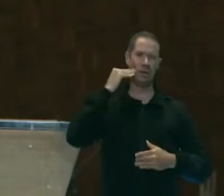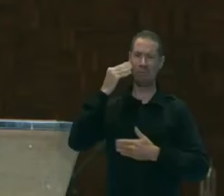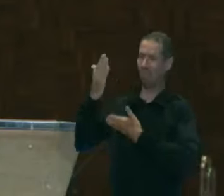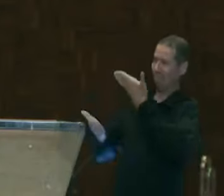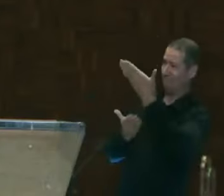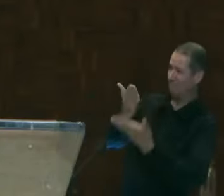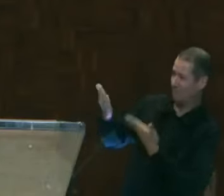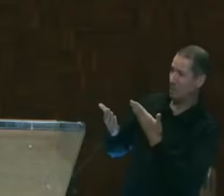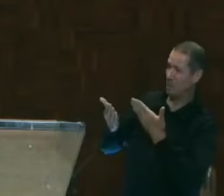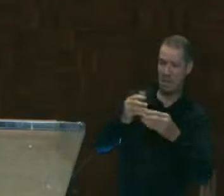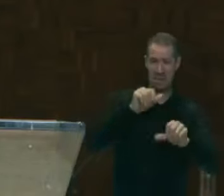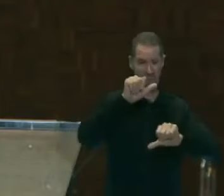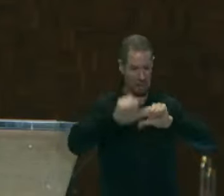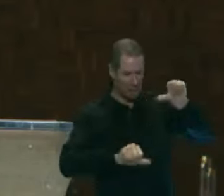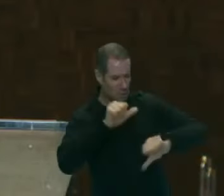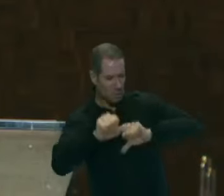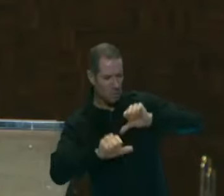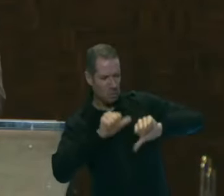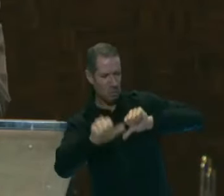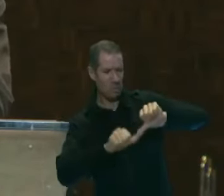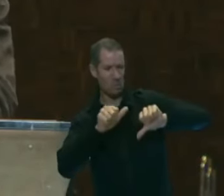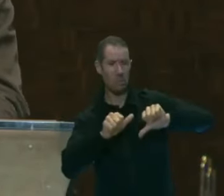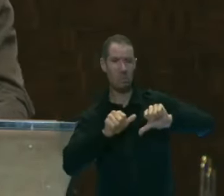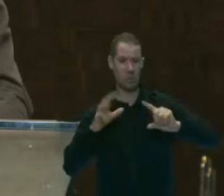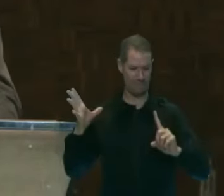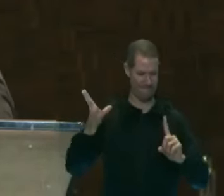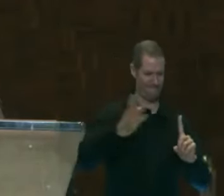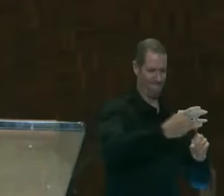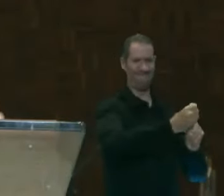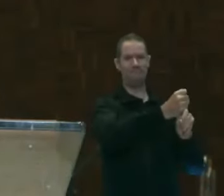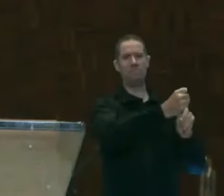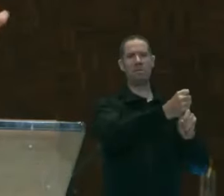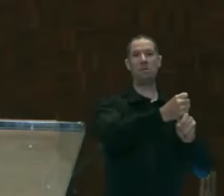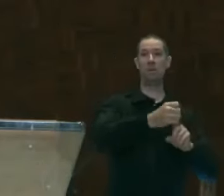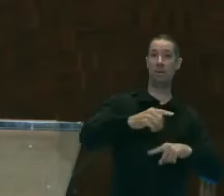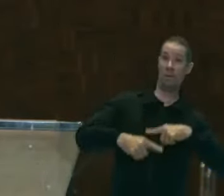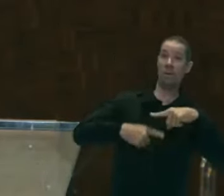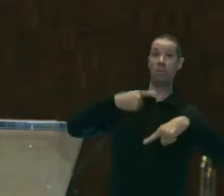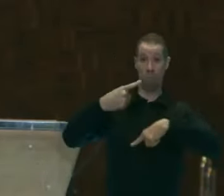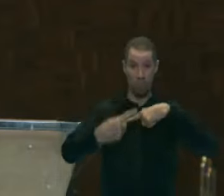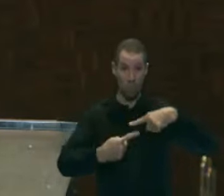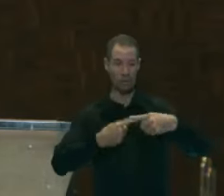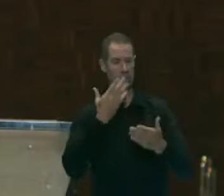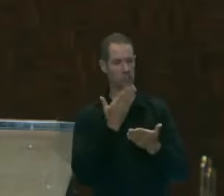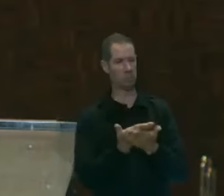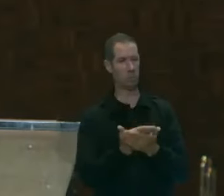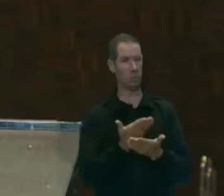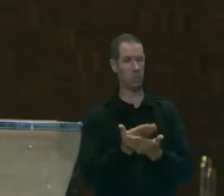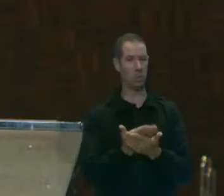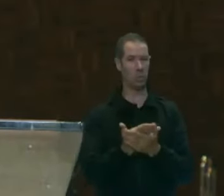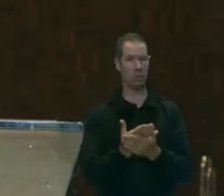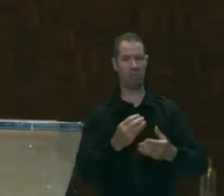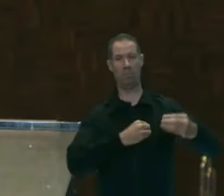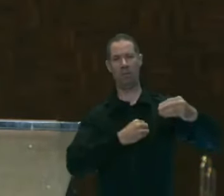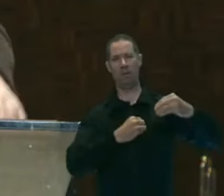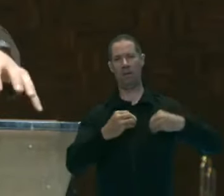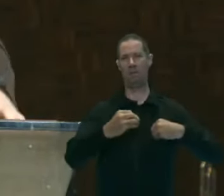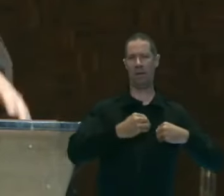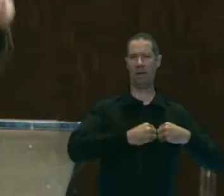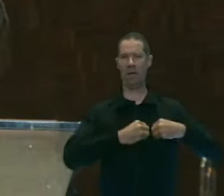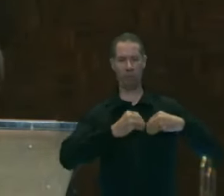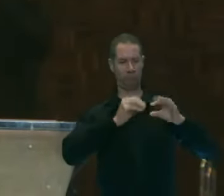e transformou essa relação numa relação de dominação. Depois, estudamos os efeitos da queda